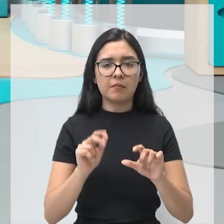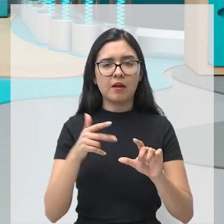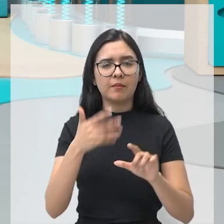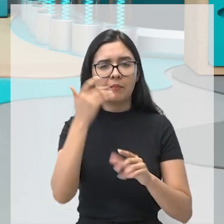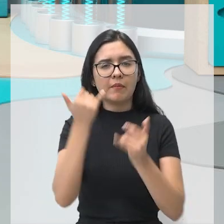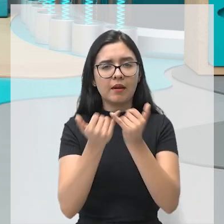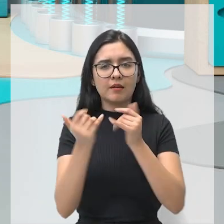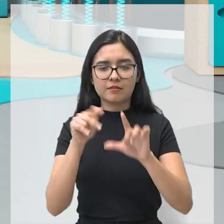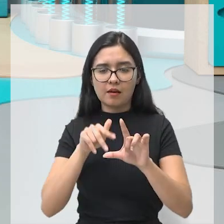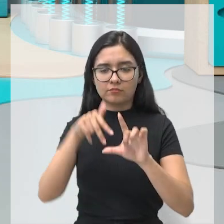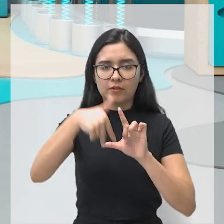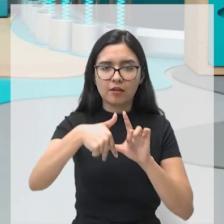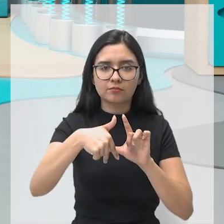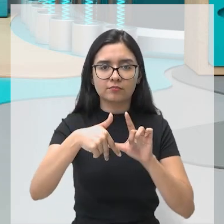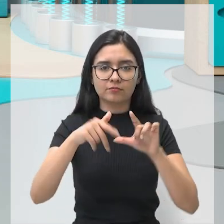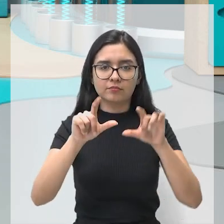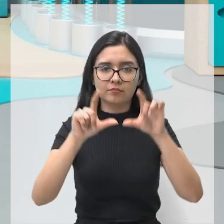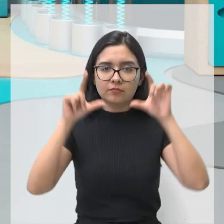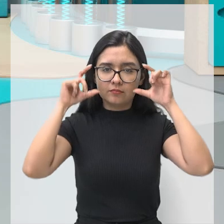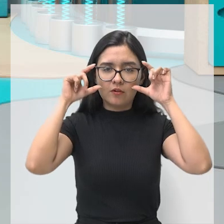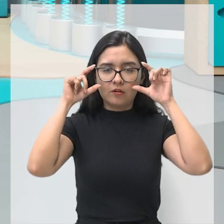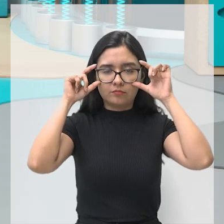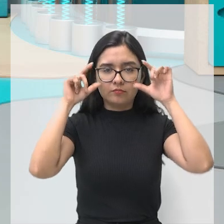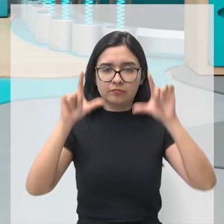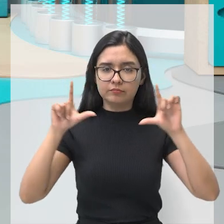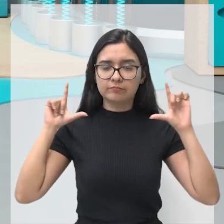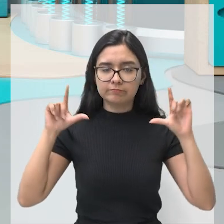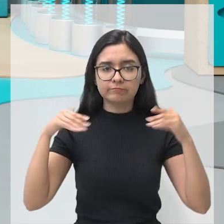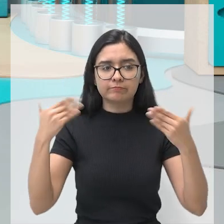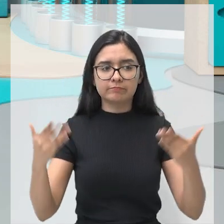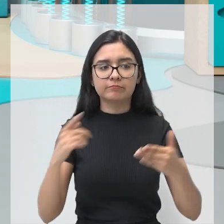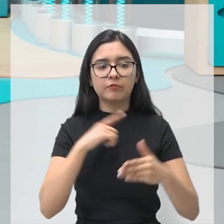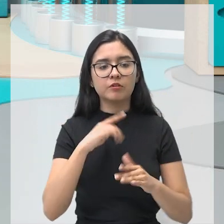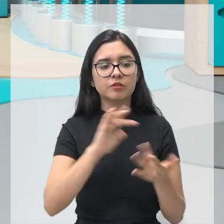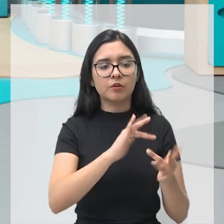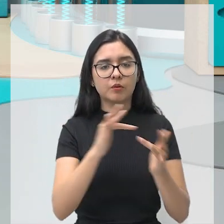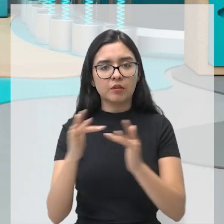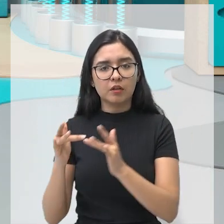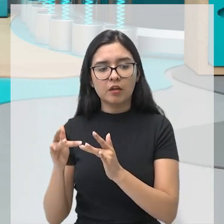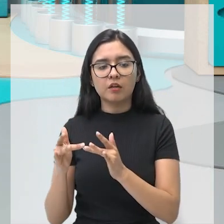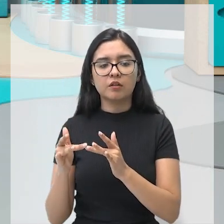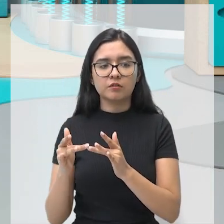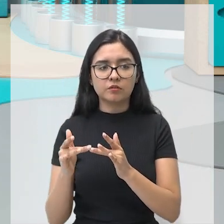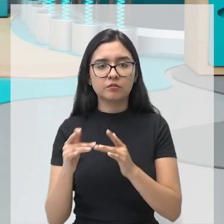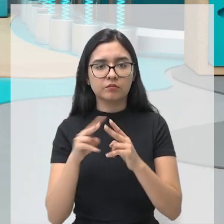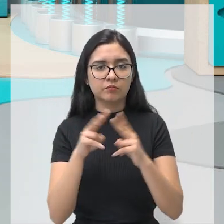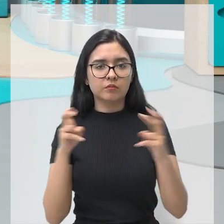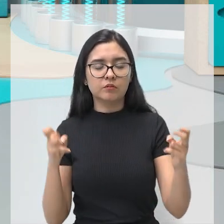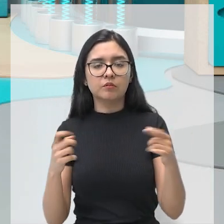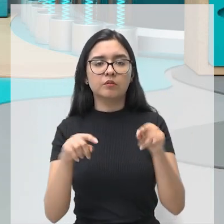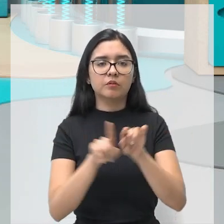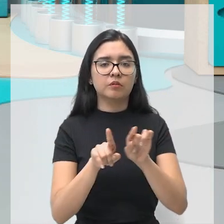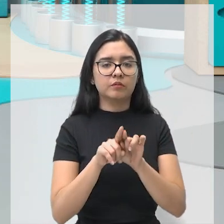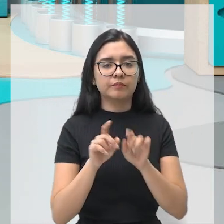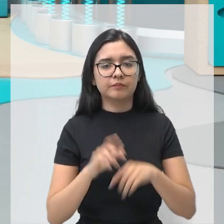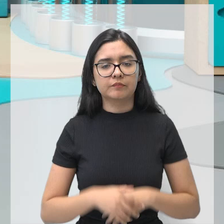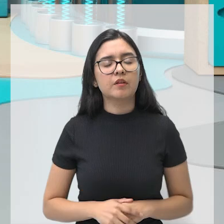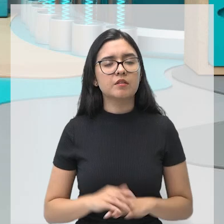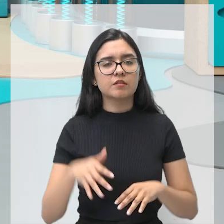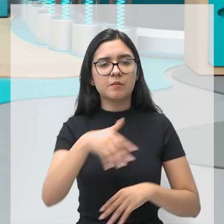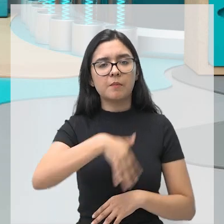dentro do mundo virtual. Todo esse contexto da realidade virtual, todo esse mundo